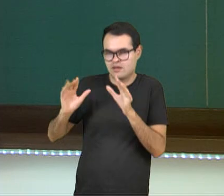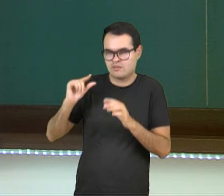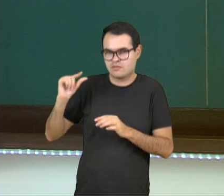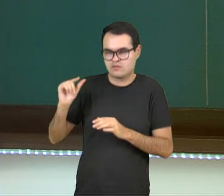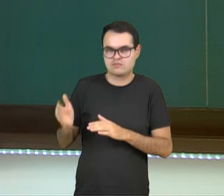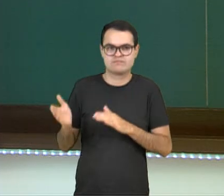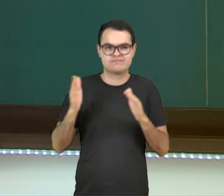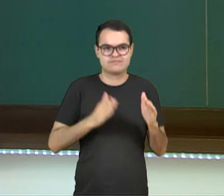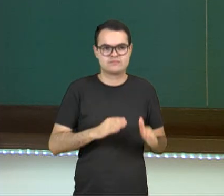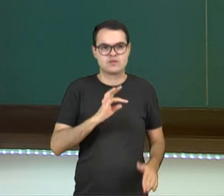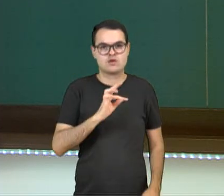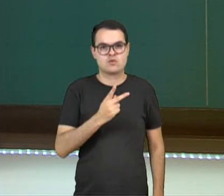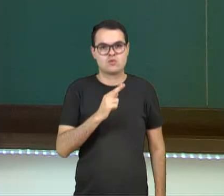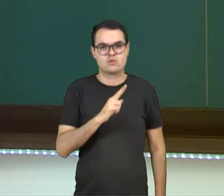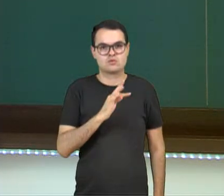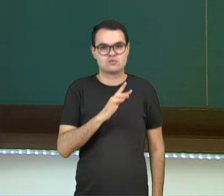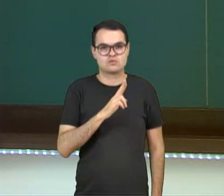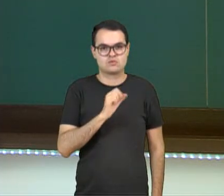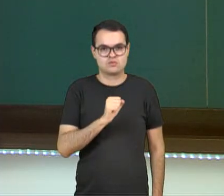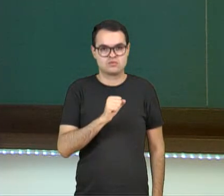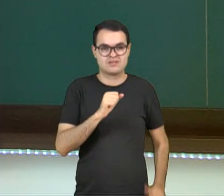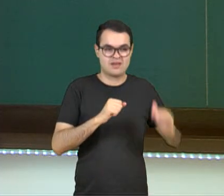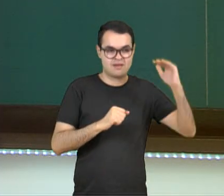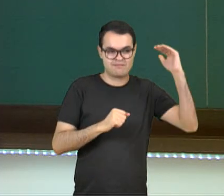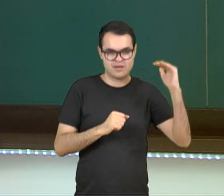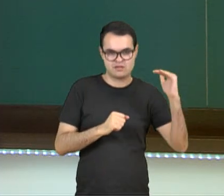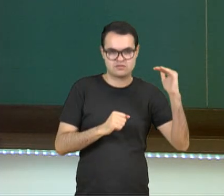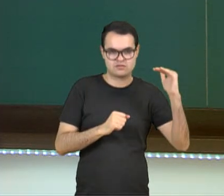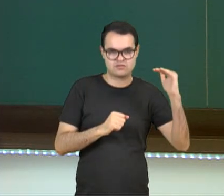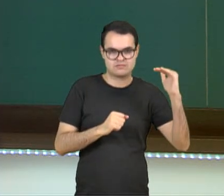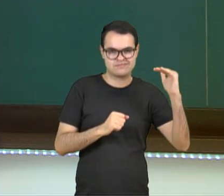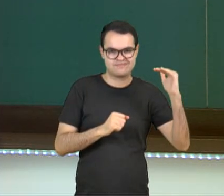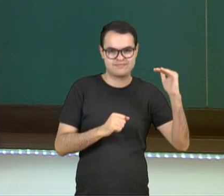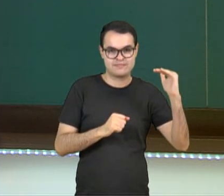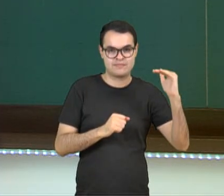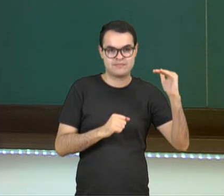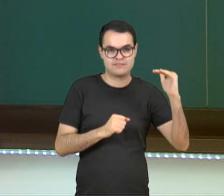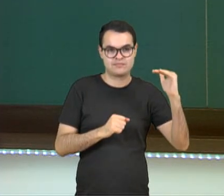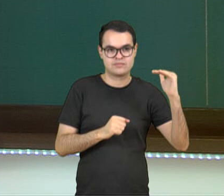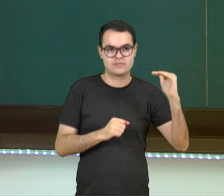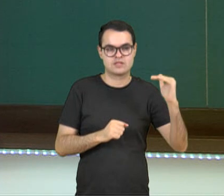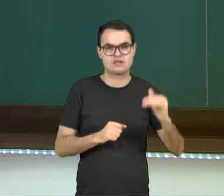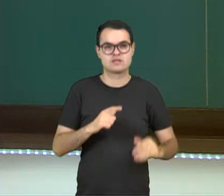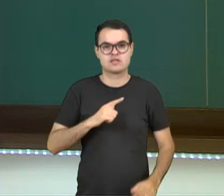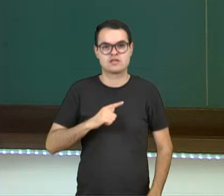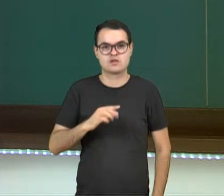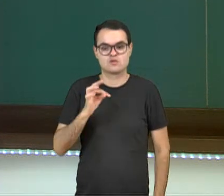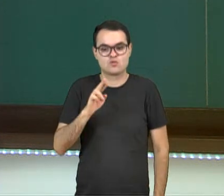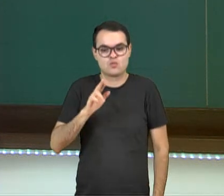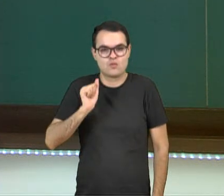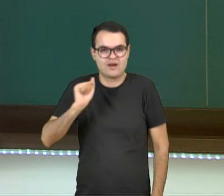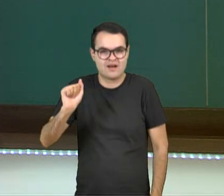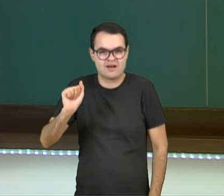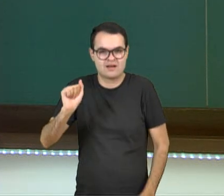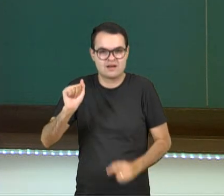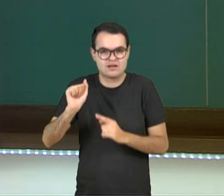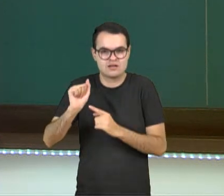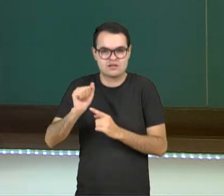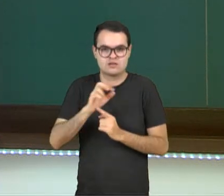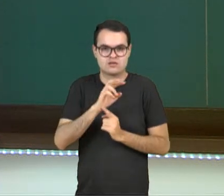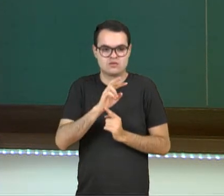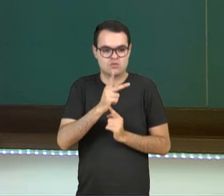Os Hutus, eles são baixos, tá? E os Tua, que foram, vamos falar africano, né?